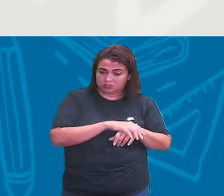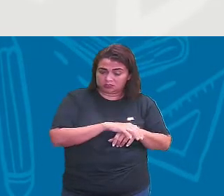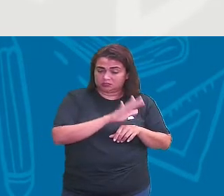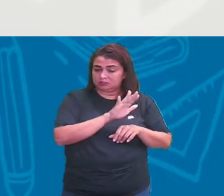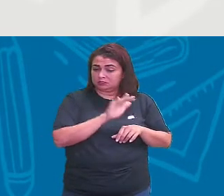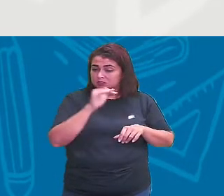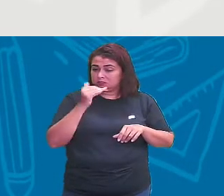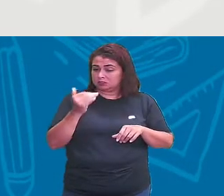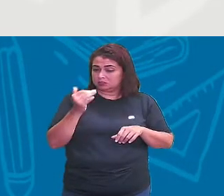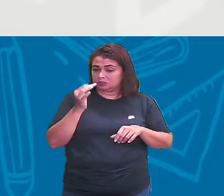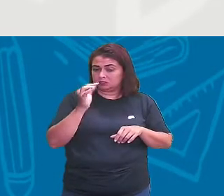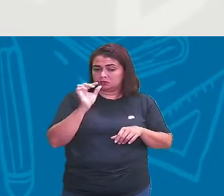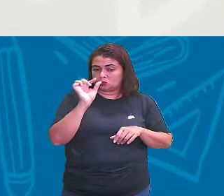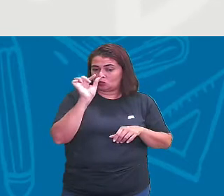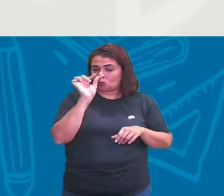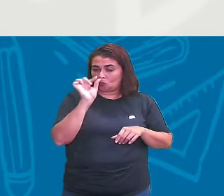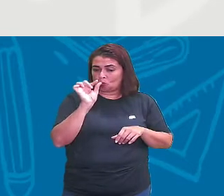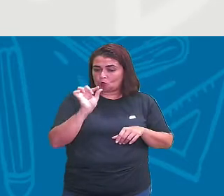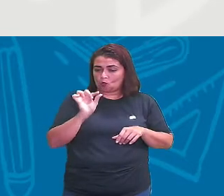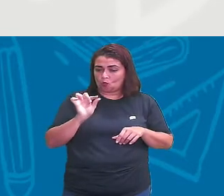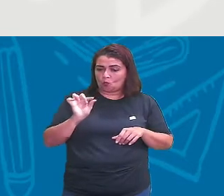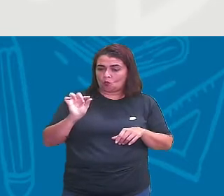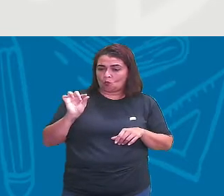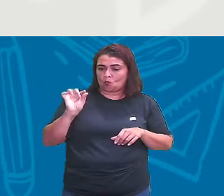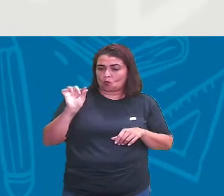pela mão. A letra U